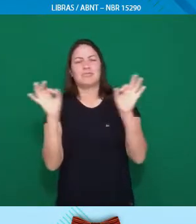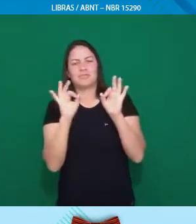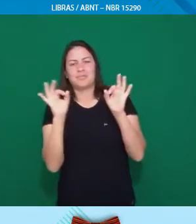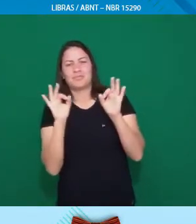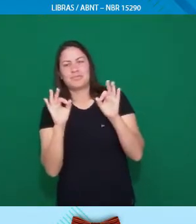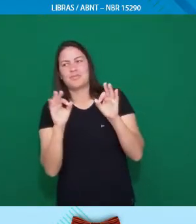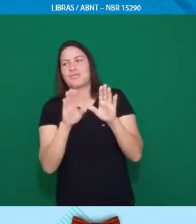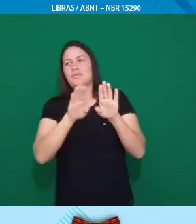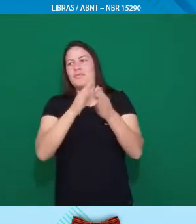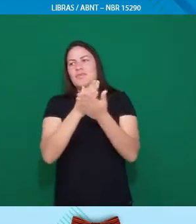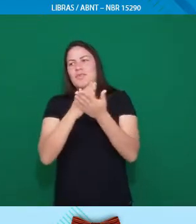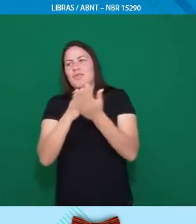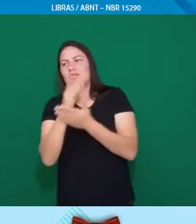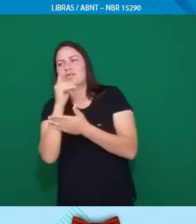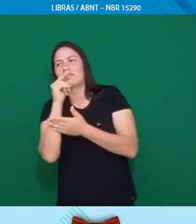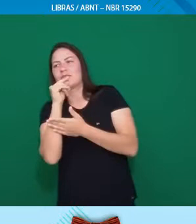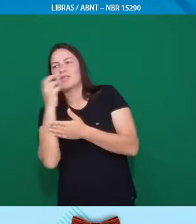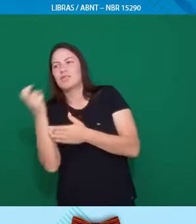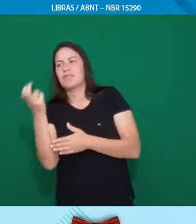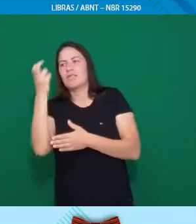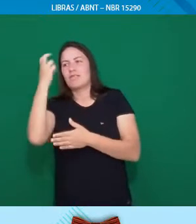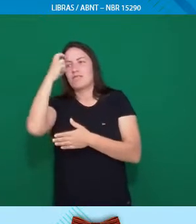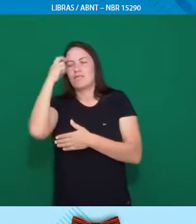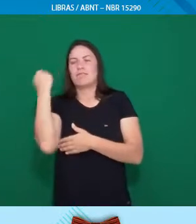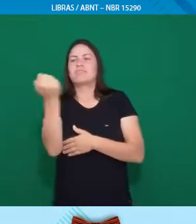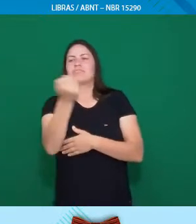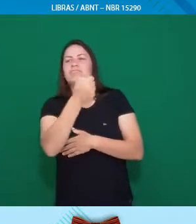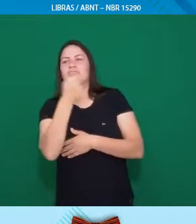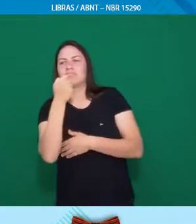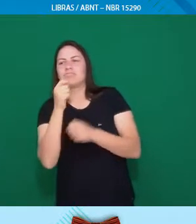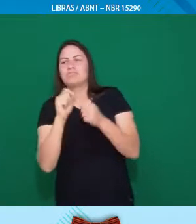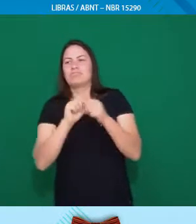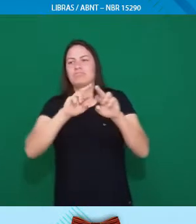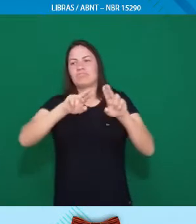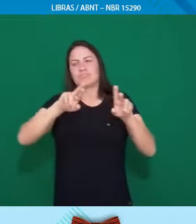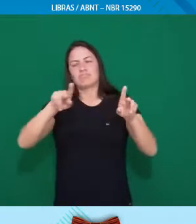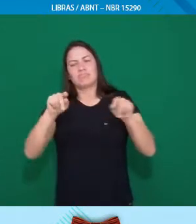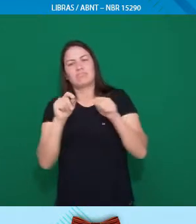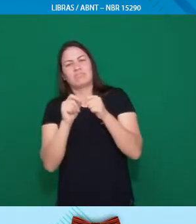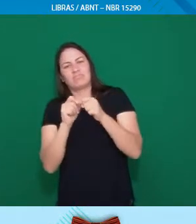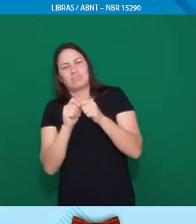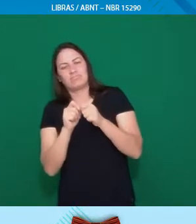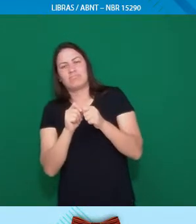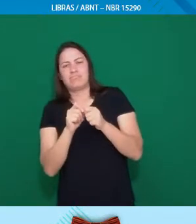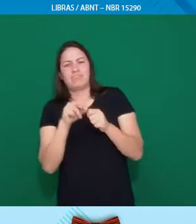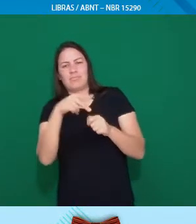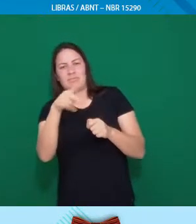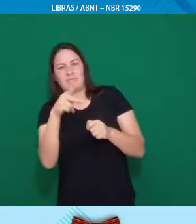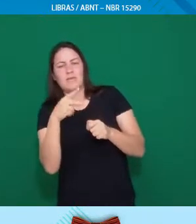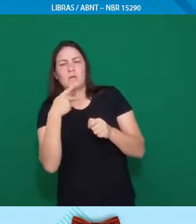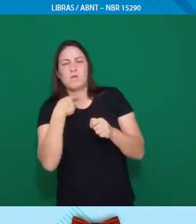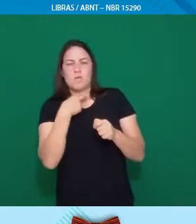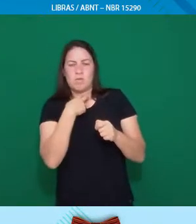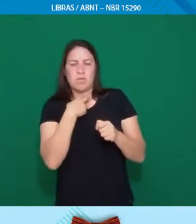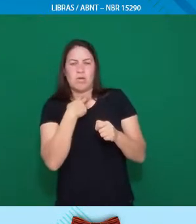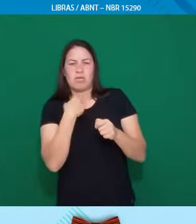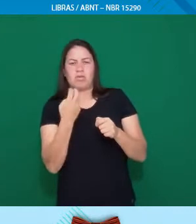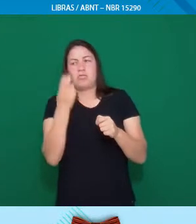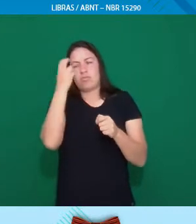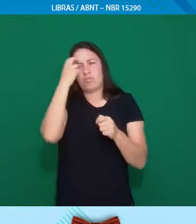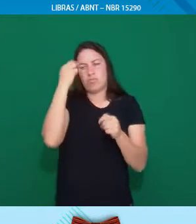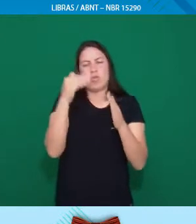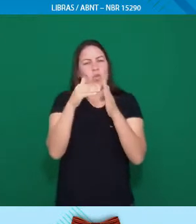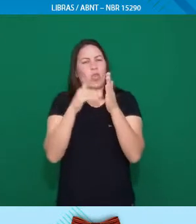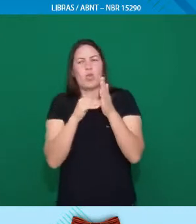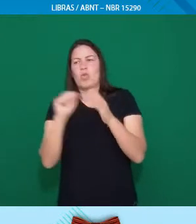fez eu digo que foi um divisor de águas em termos de Cultura camponovense você fez a diferença faz a diferença não só na Fundação Cultural